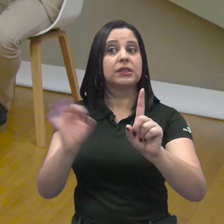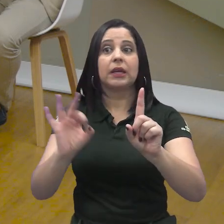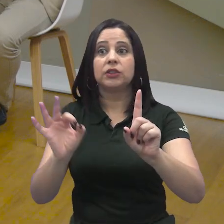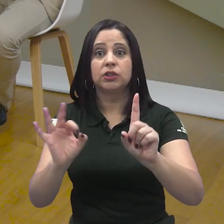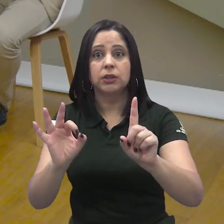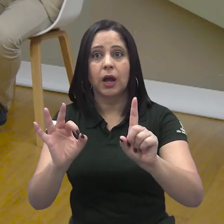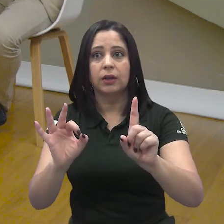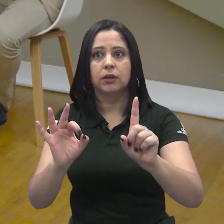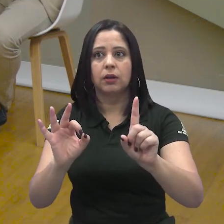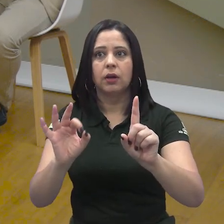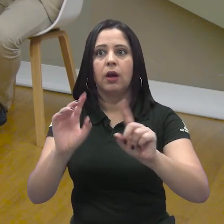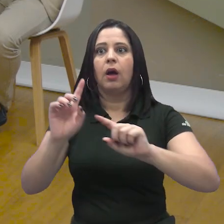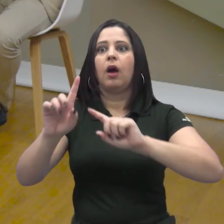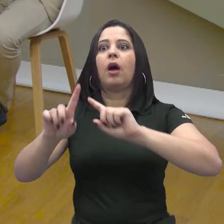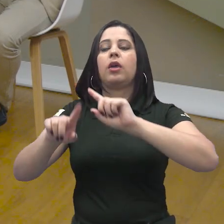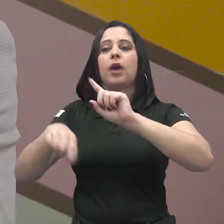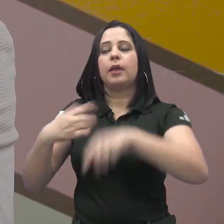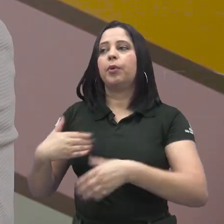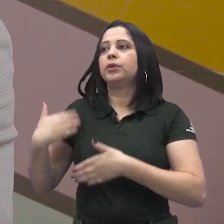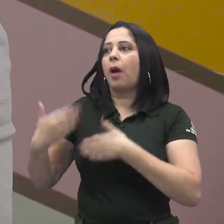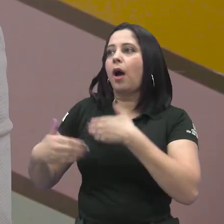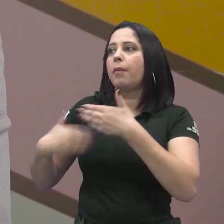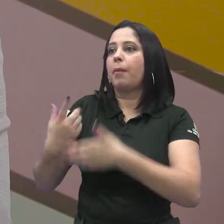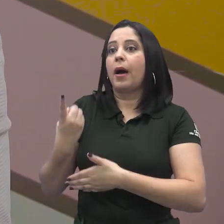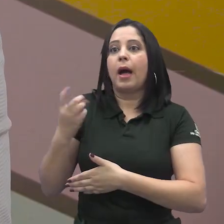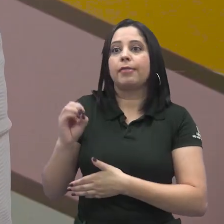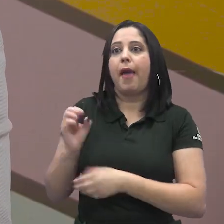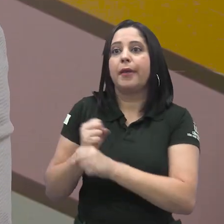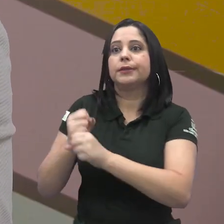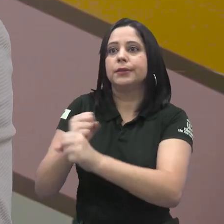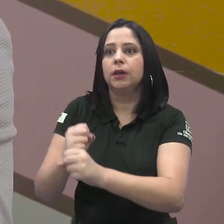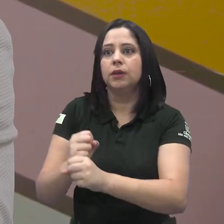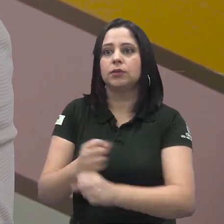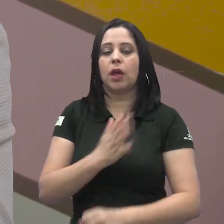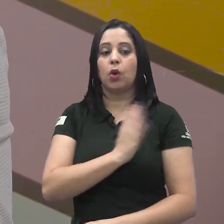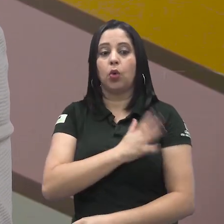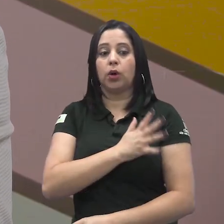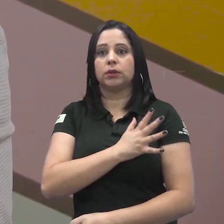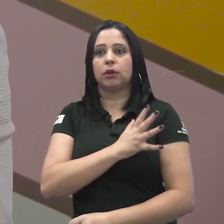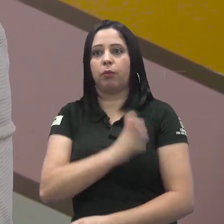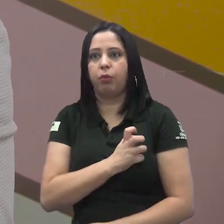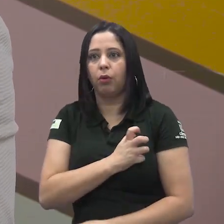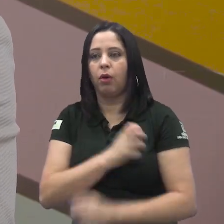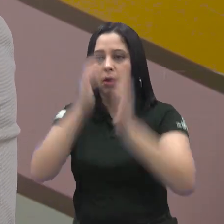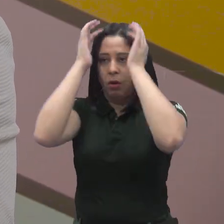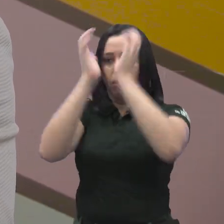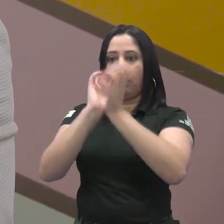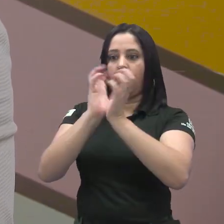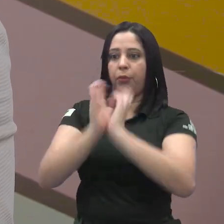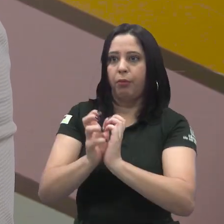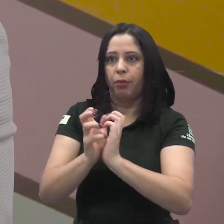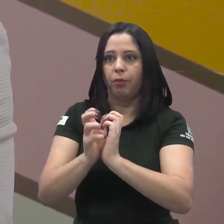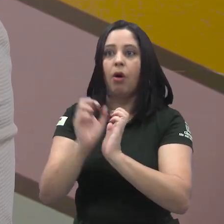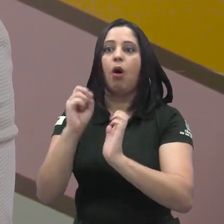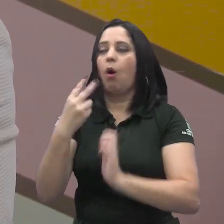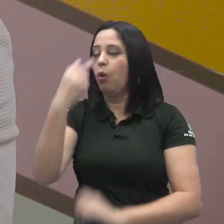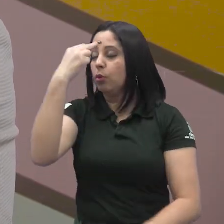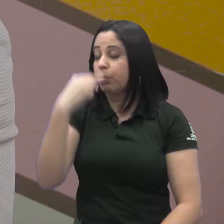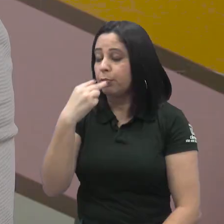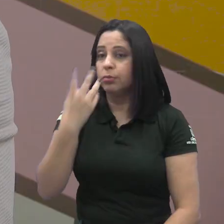quando tem, infarta, morre ou tem um AVC ou fica cega ou começa a hemodiálise. Então, esse que é